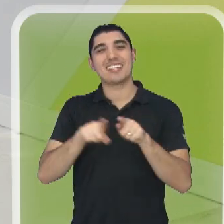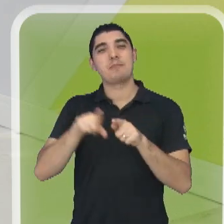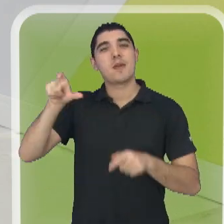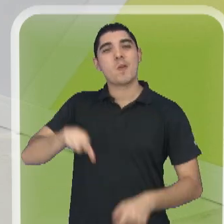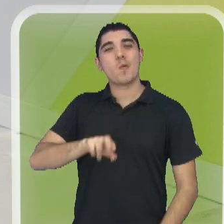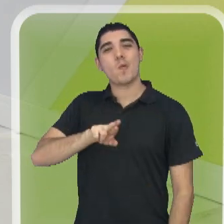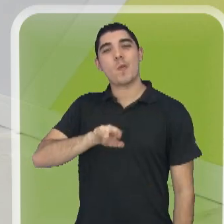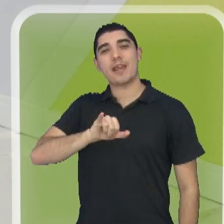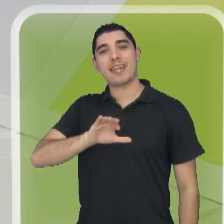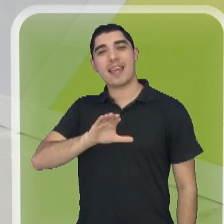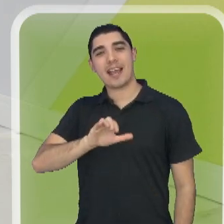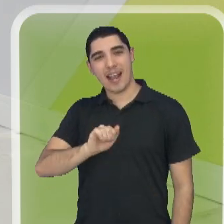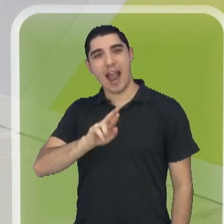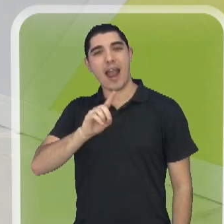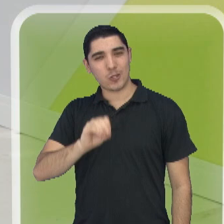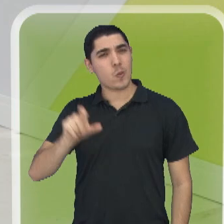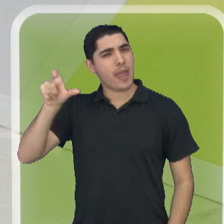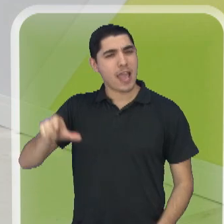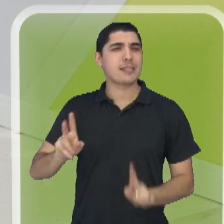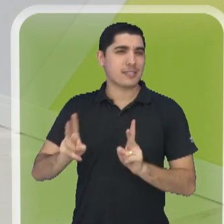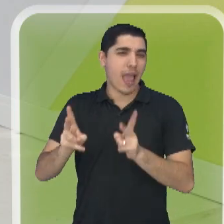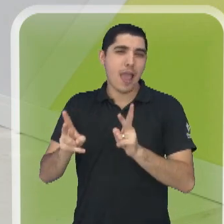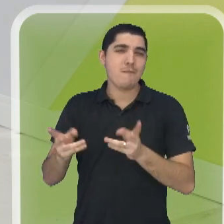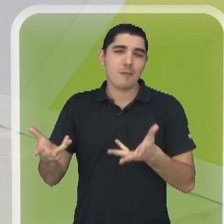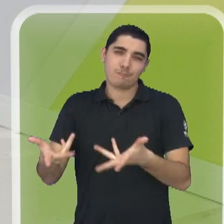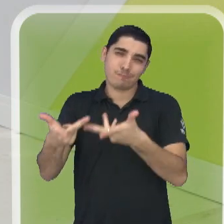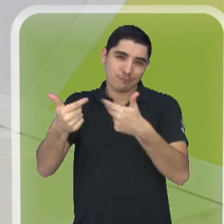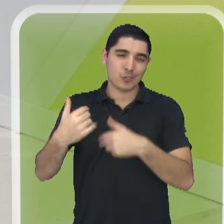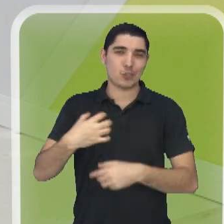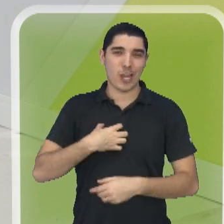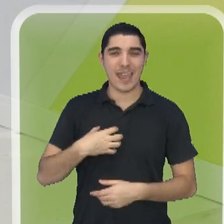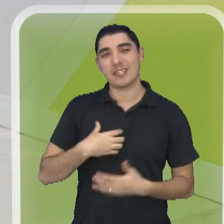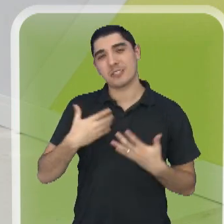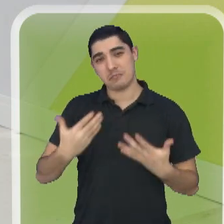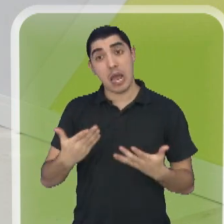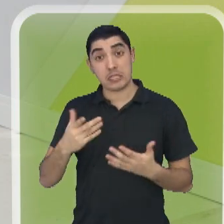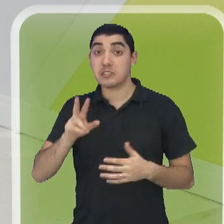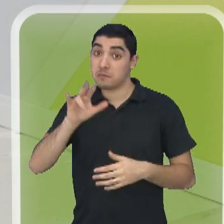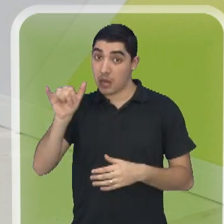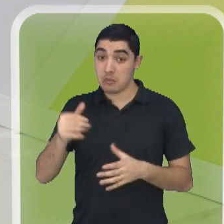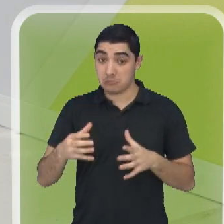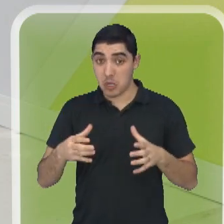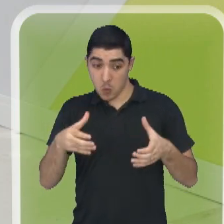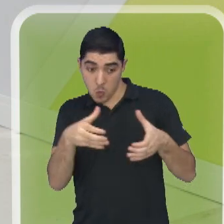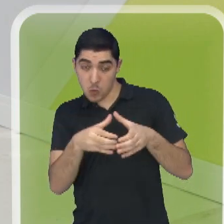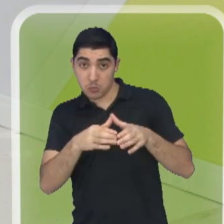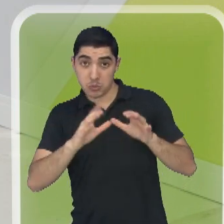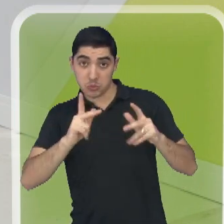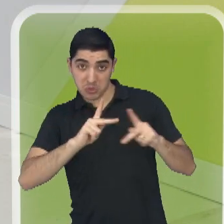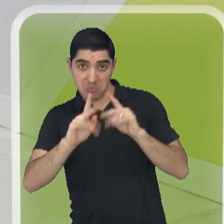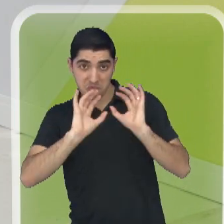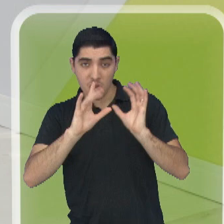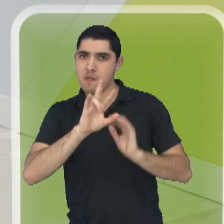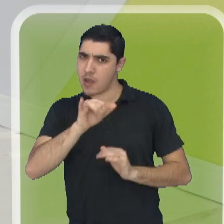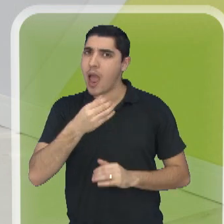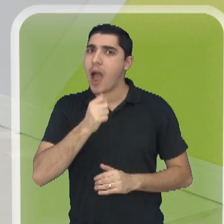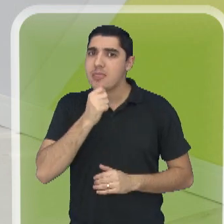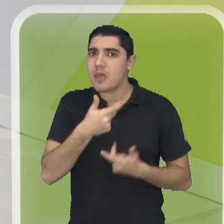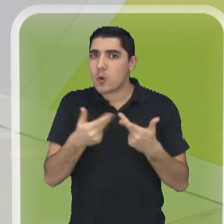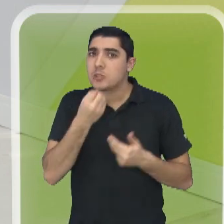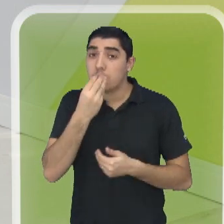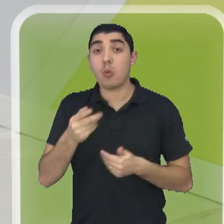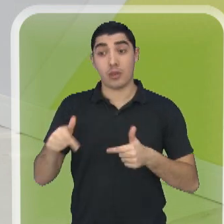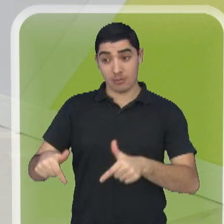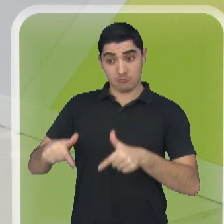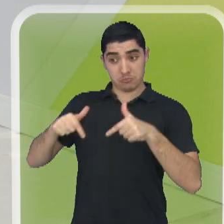sempre uma simpatia com a gente aqui do Hora do Esporte. Coisas boas devem vir aí pro São José, eu digo em termos de, até mesmo de patrocinadores, deve